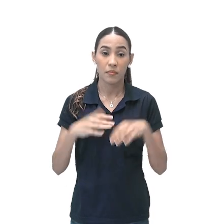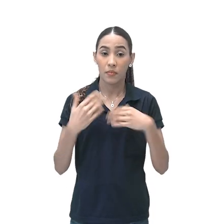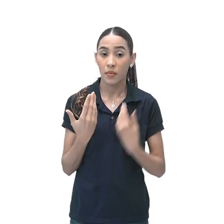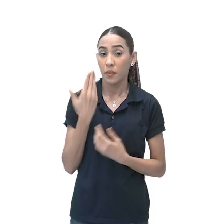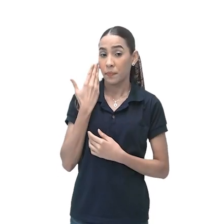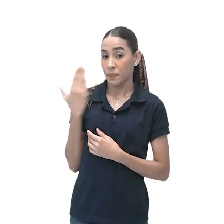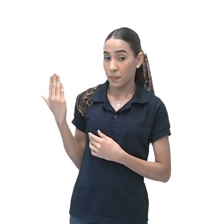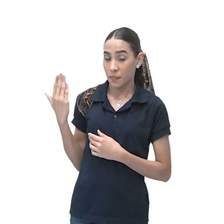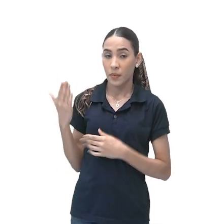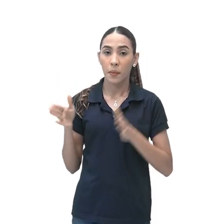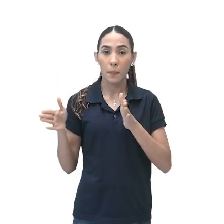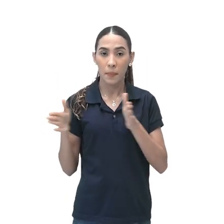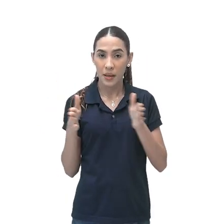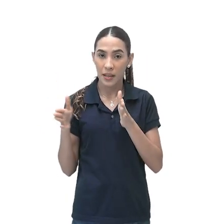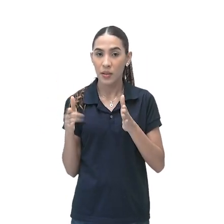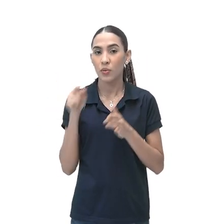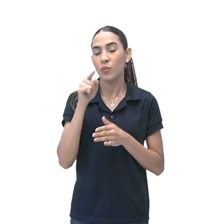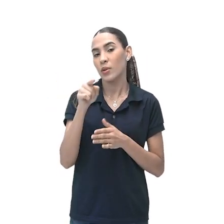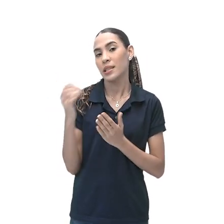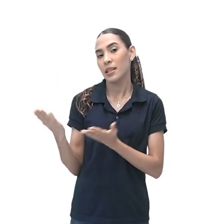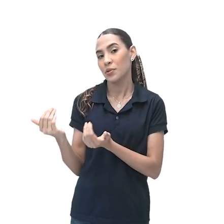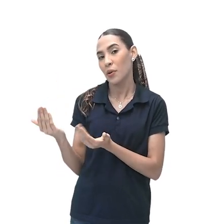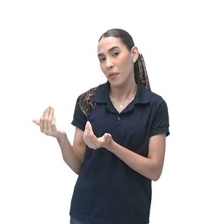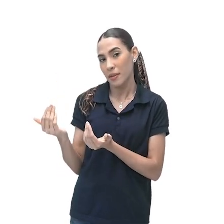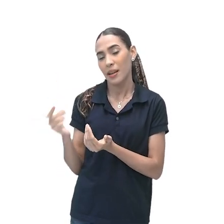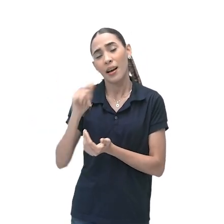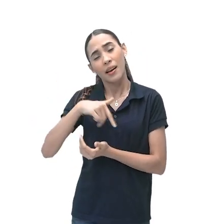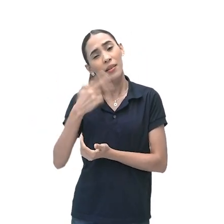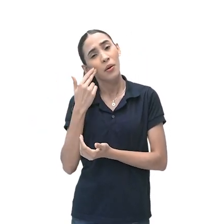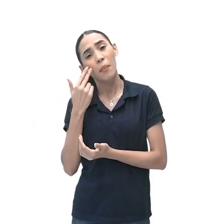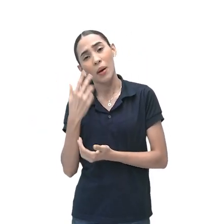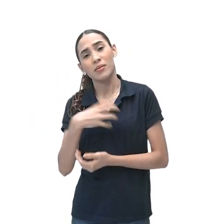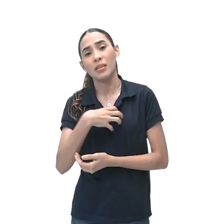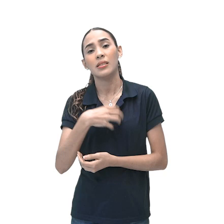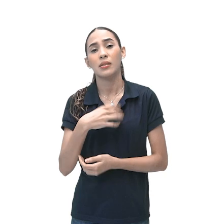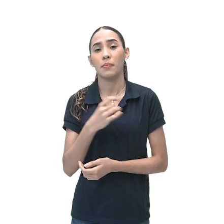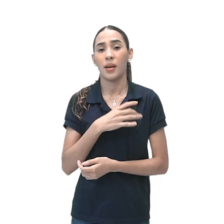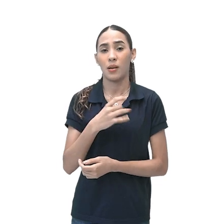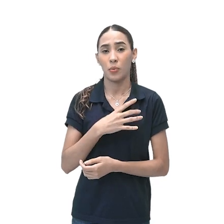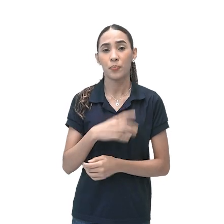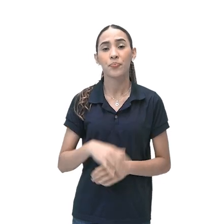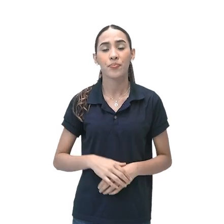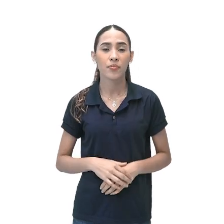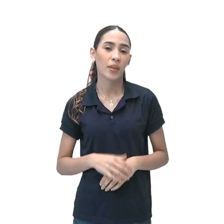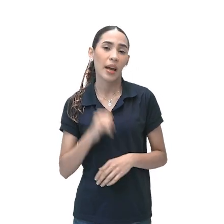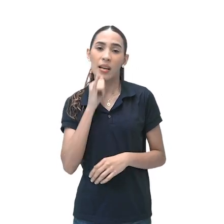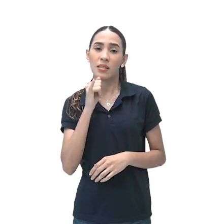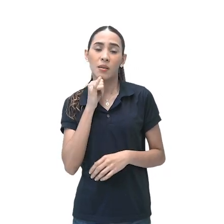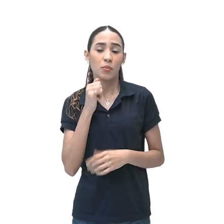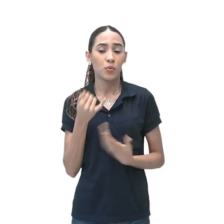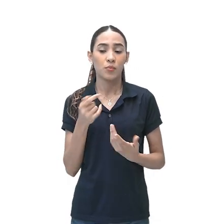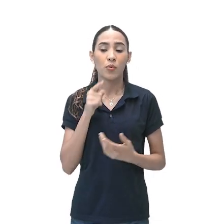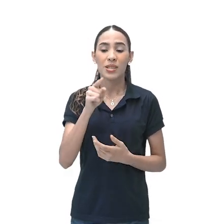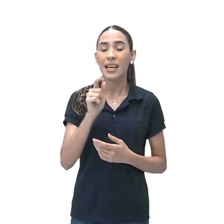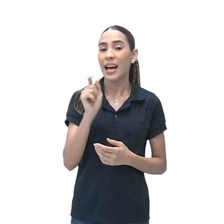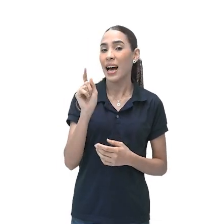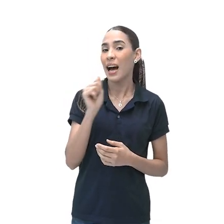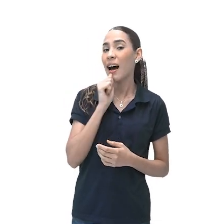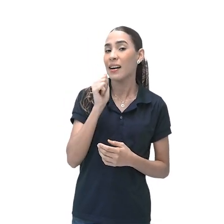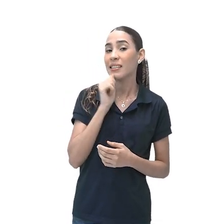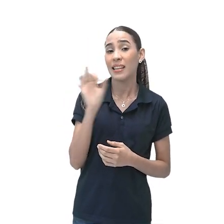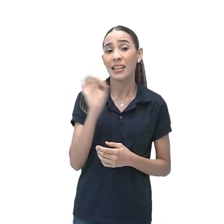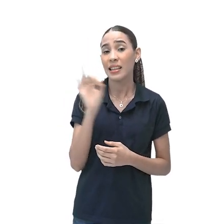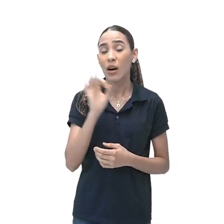você está nesta fase da adolescência, é normal sentir medo de algo novo, de algo que você